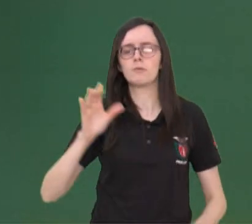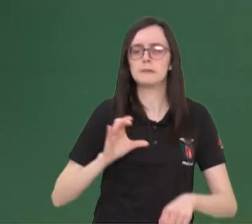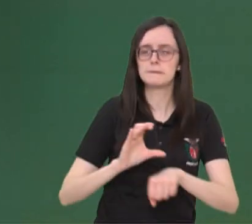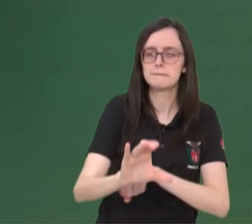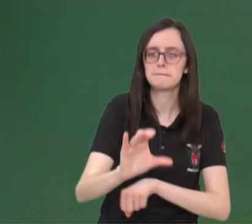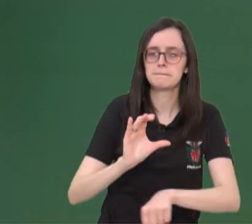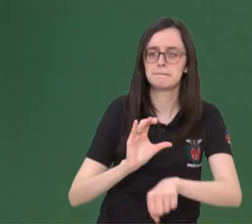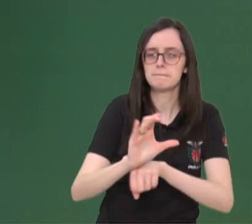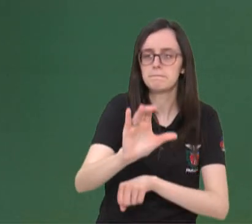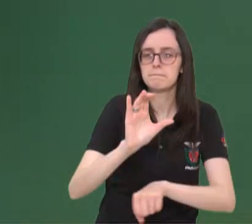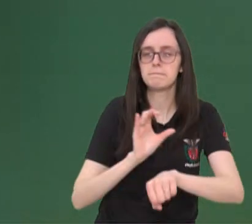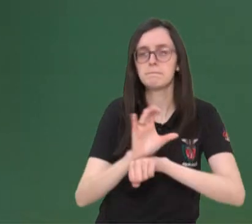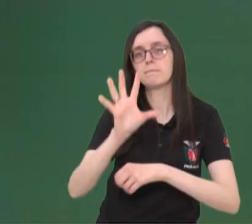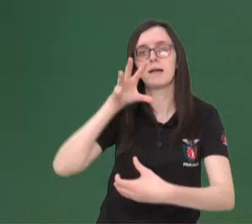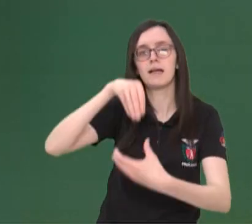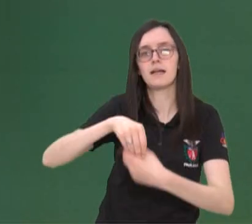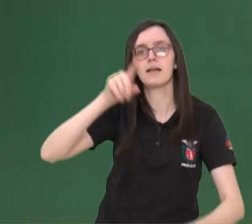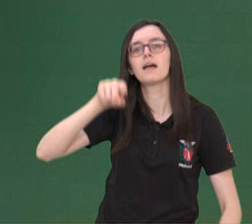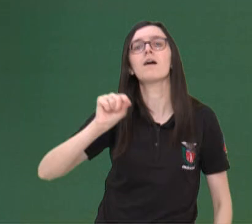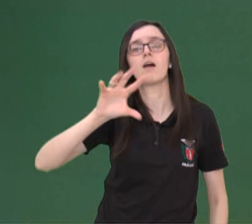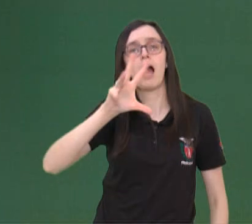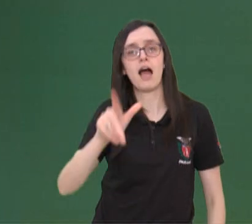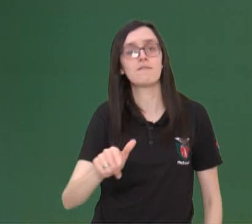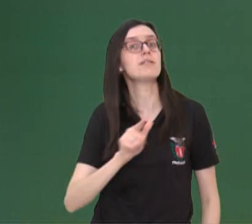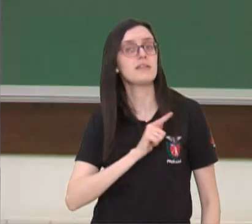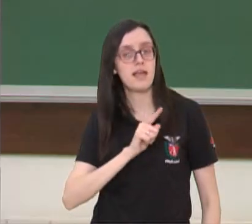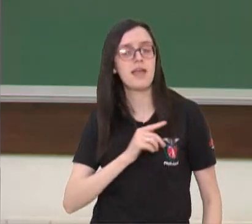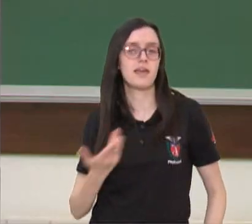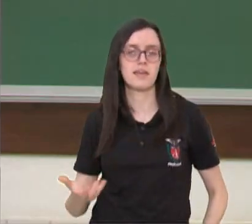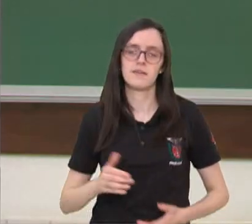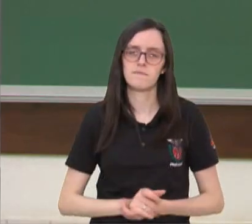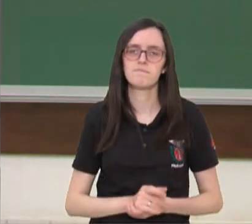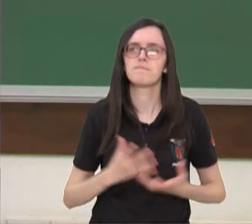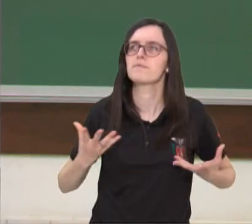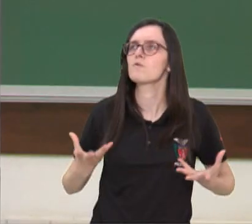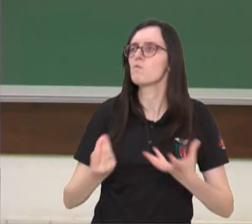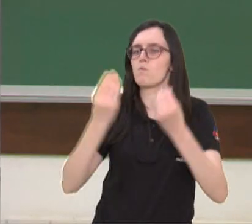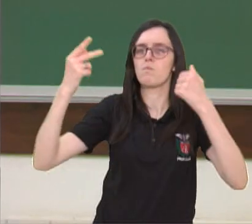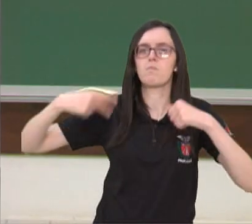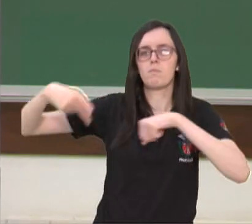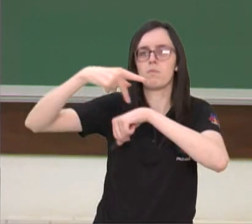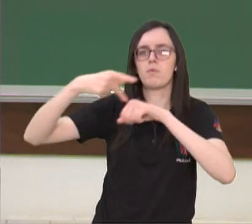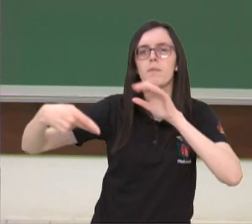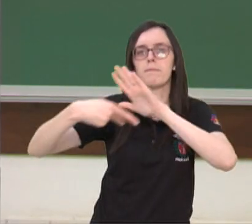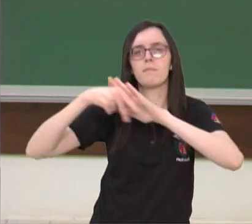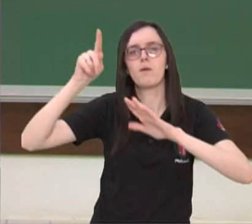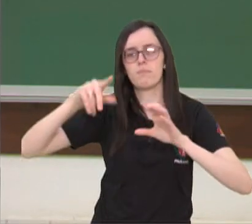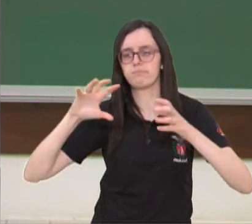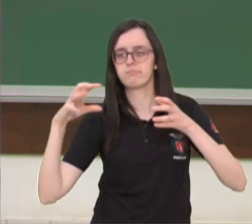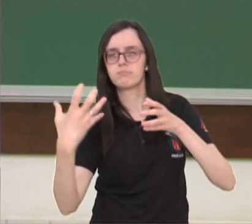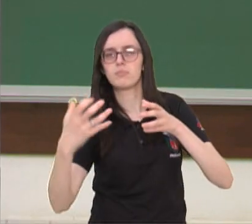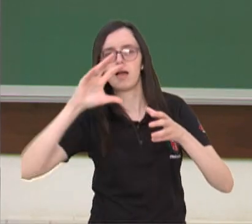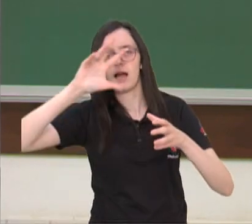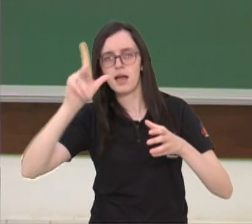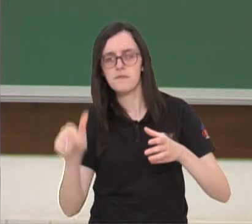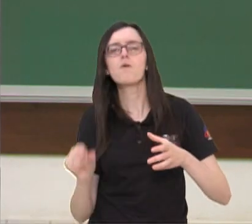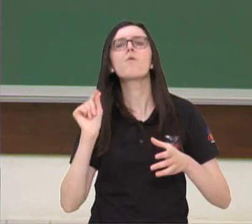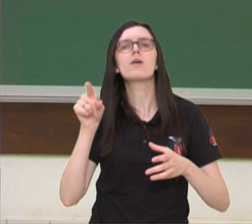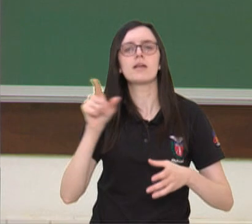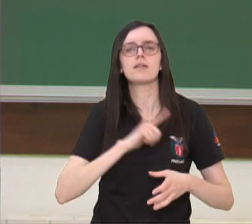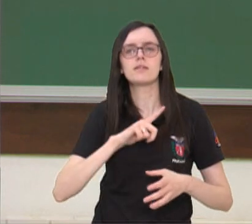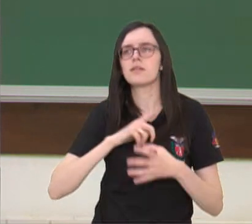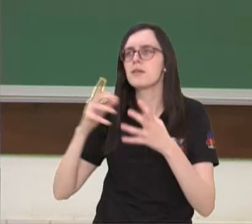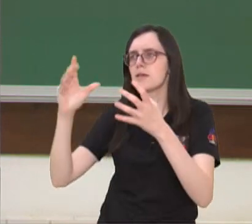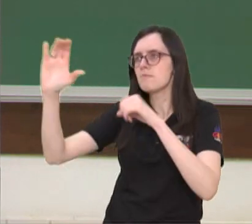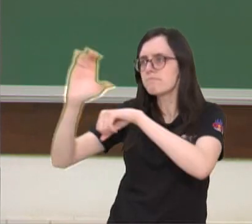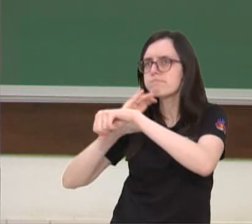investindo dentro do continente africano. Muitos países do continente africano estão aí recebendo